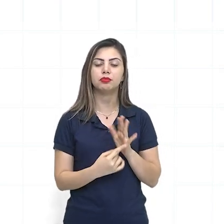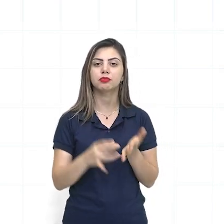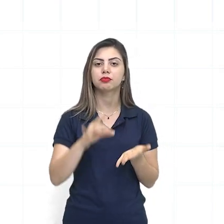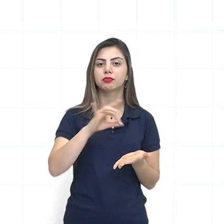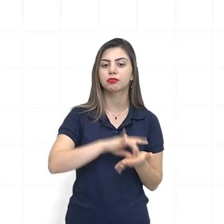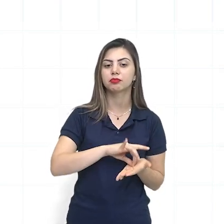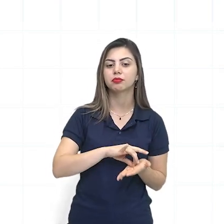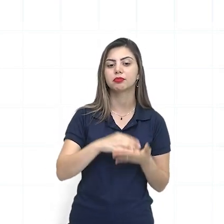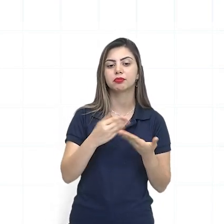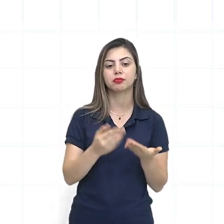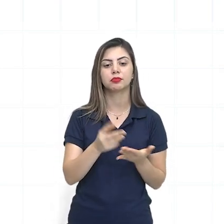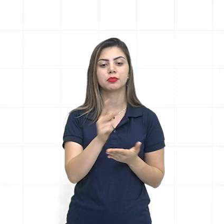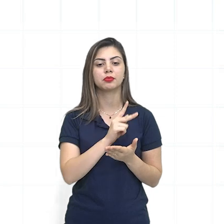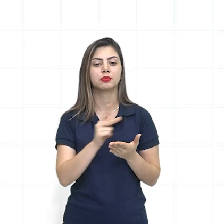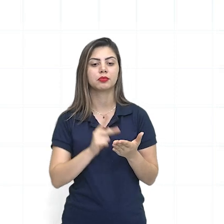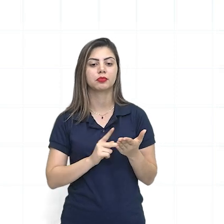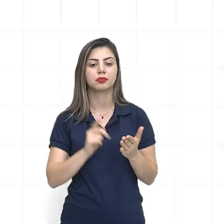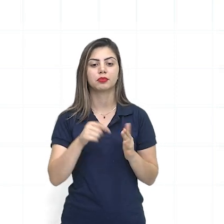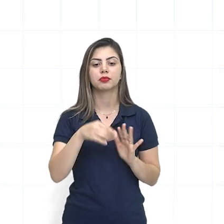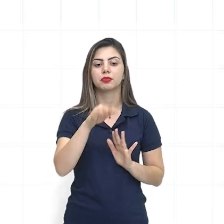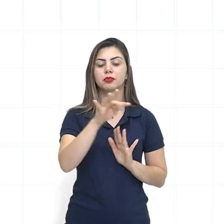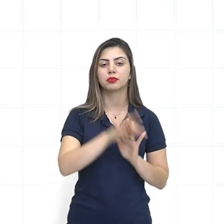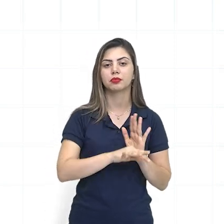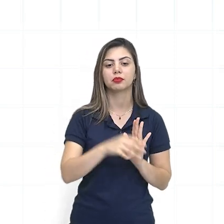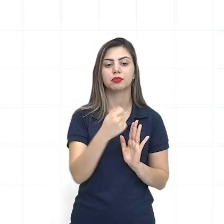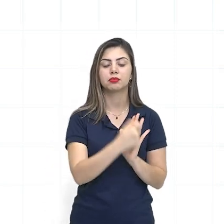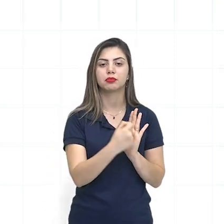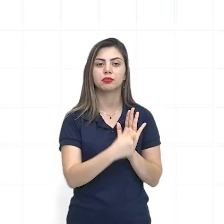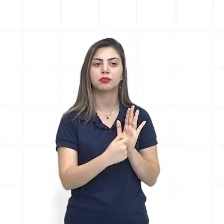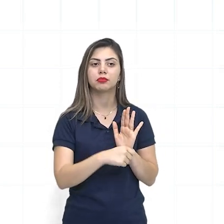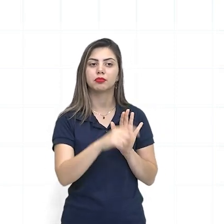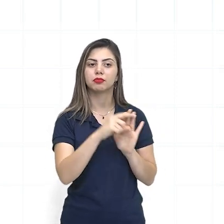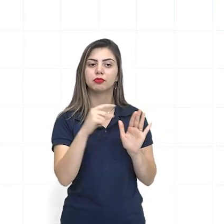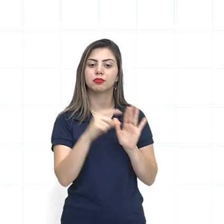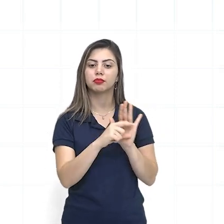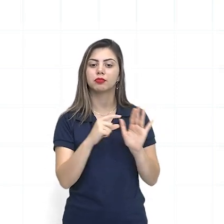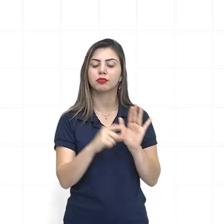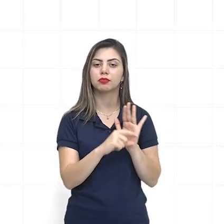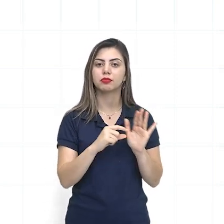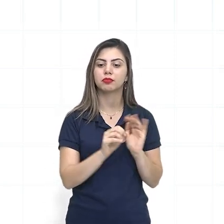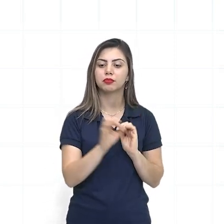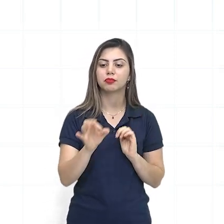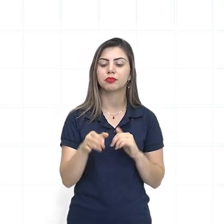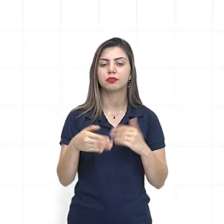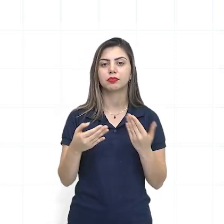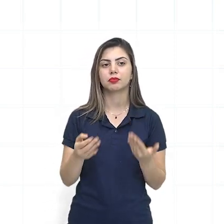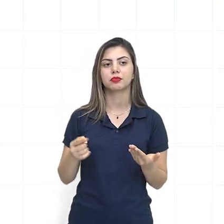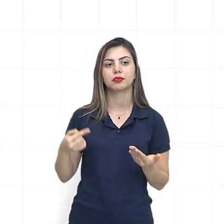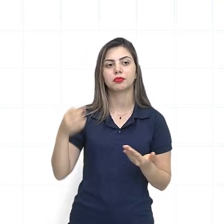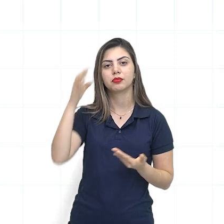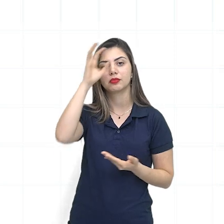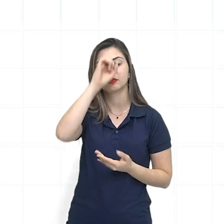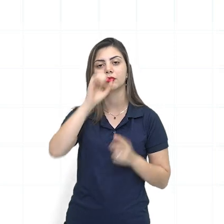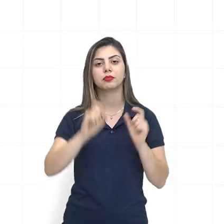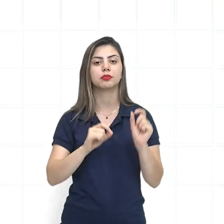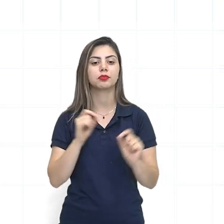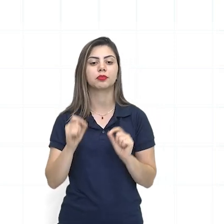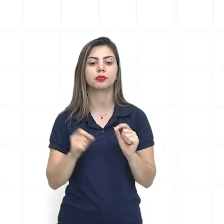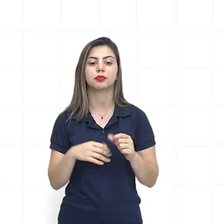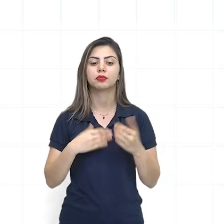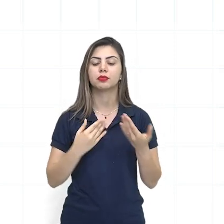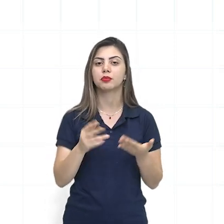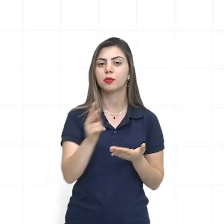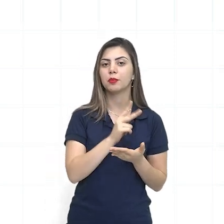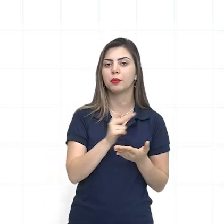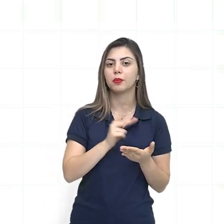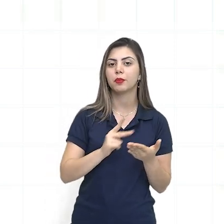poemas são textos escritos em versos, certo? Então, nós aprendemos no texto que